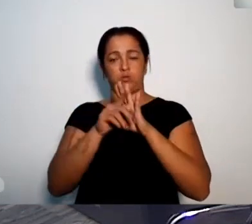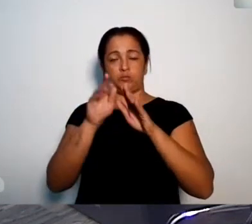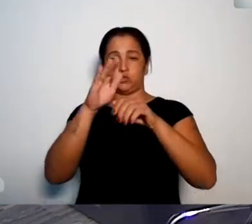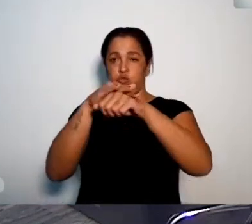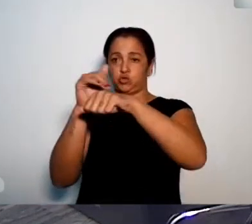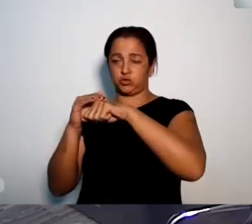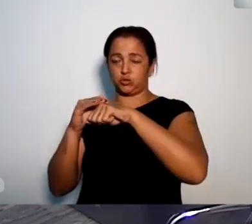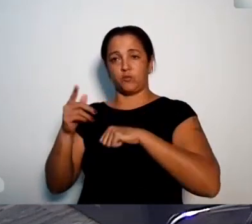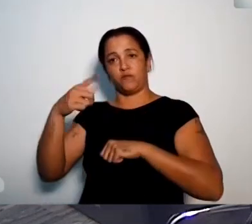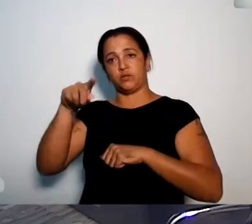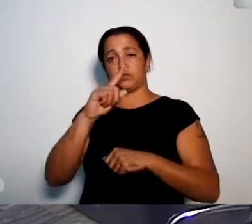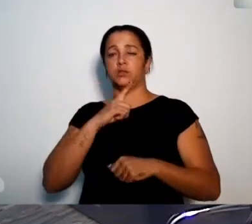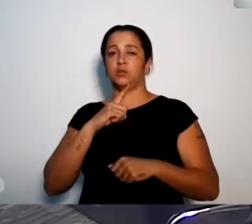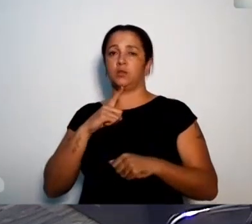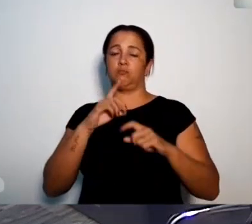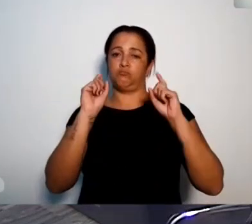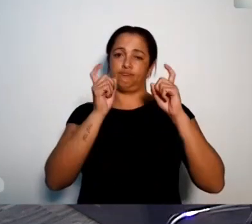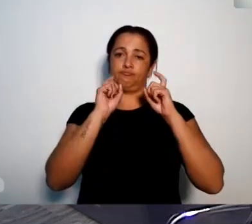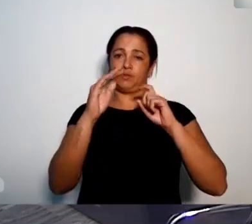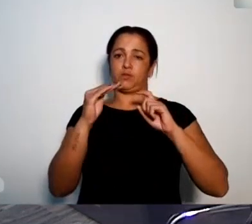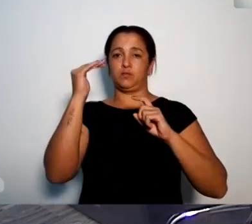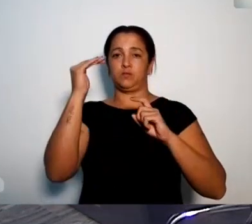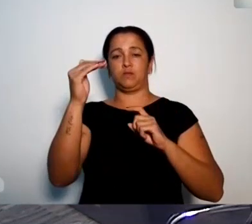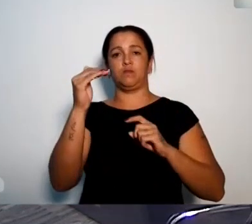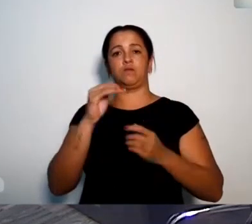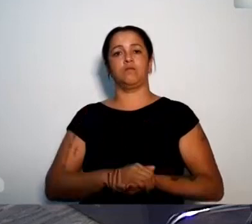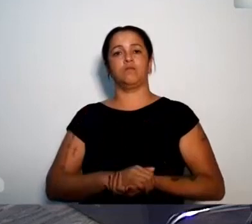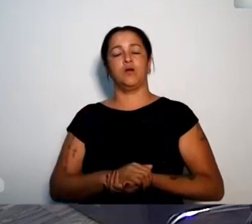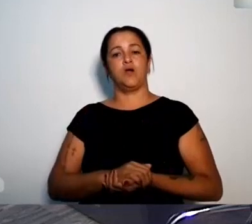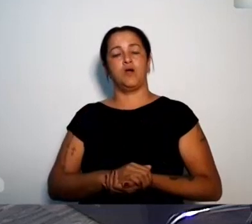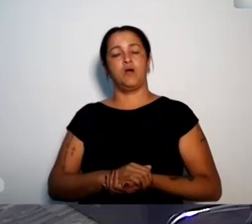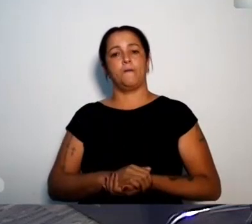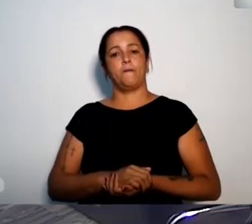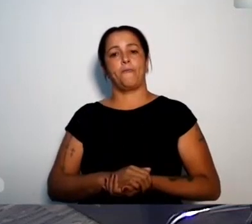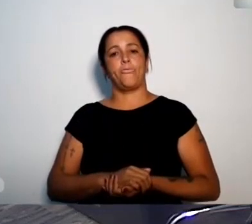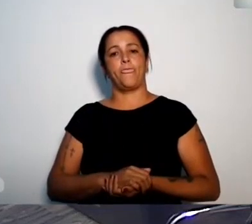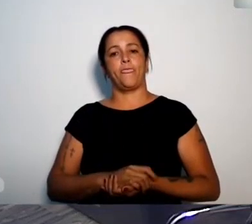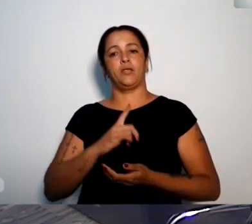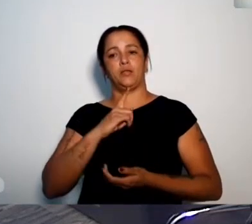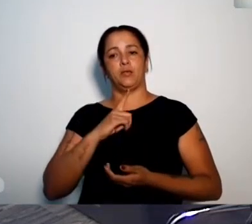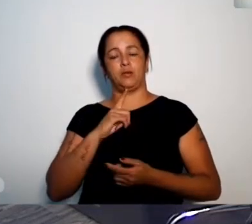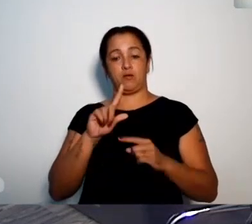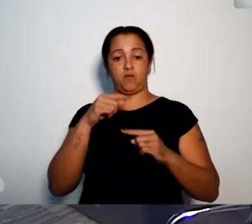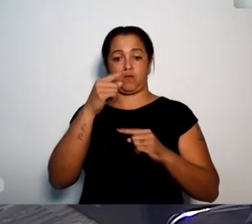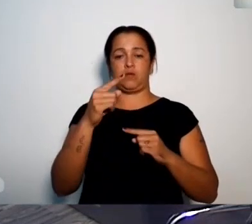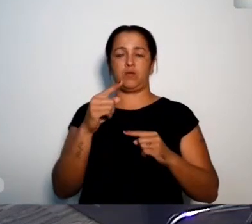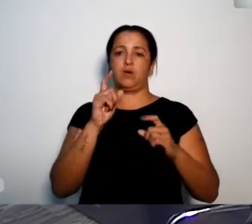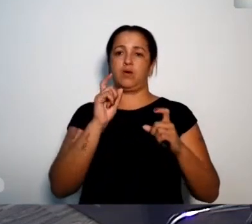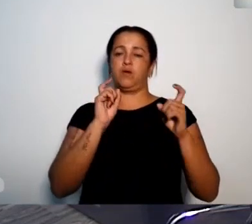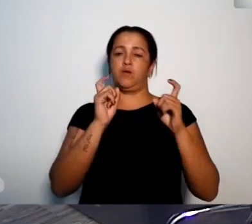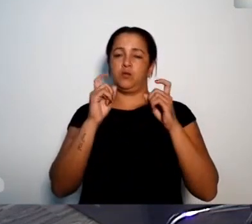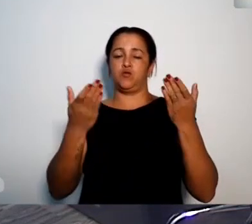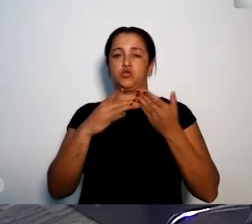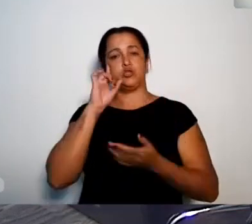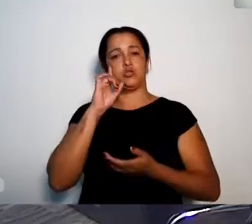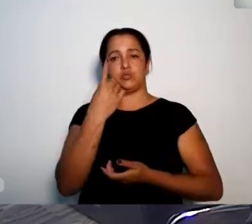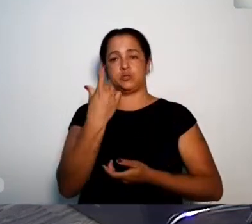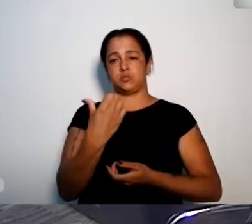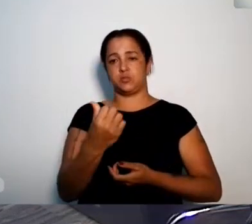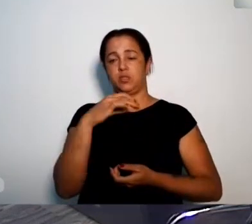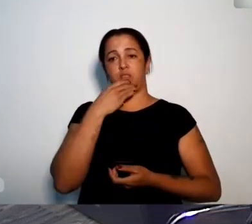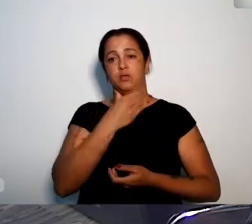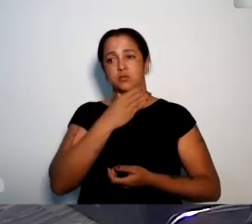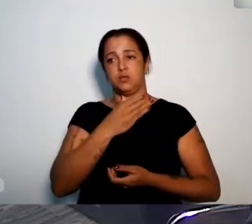sessão extraordinária a ser realizada após a sessão ordinária do dia 16 de dezembro de 2019.